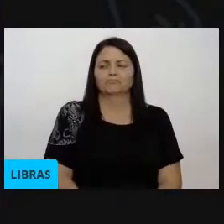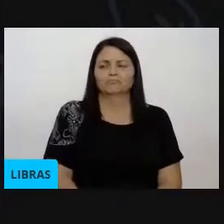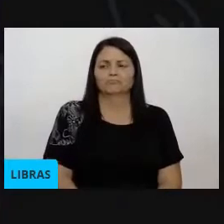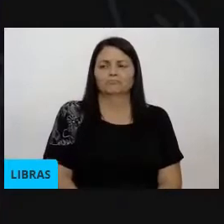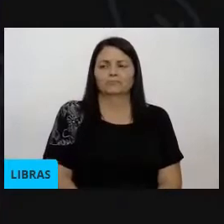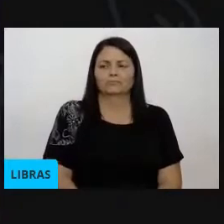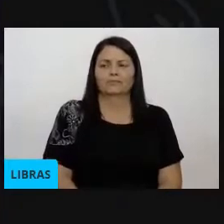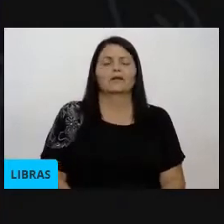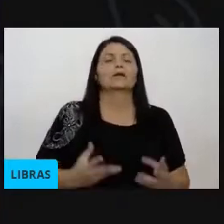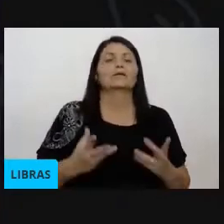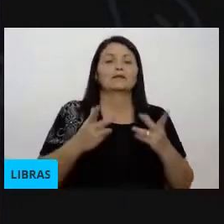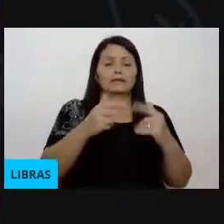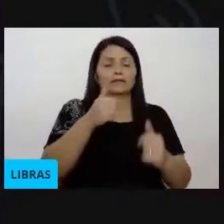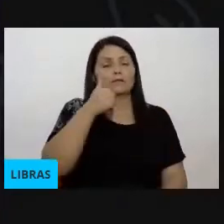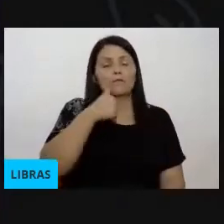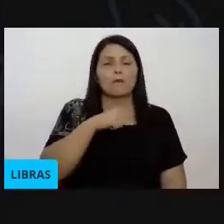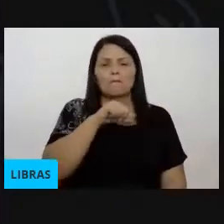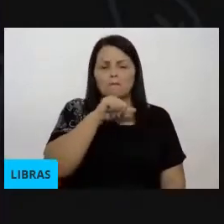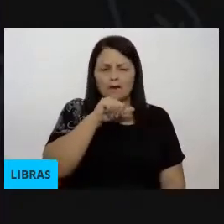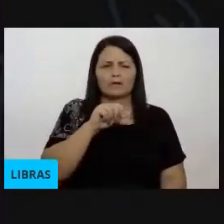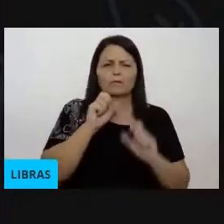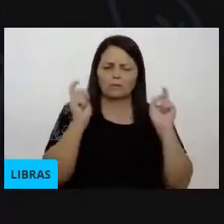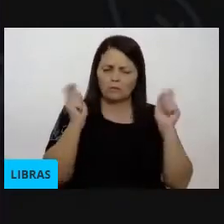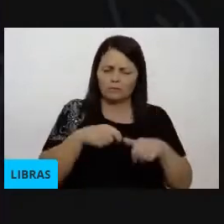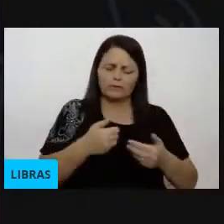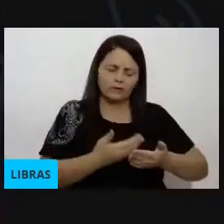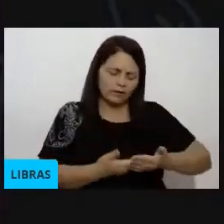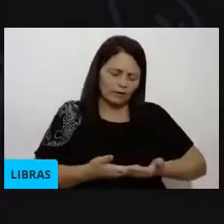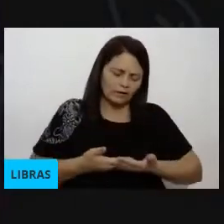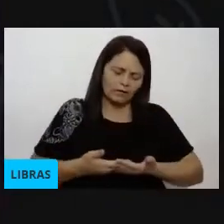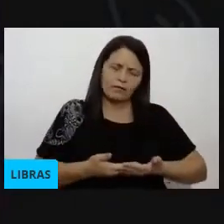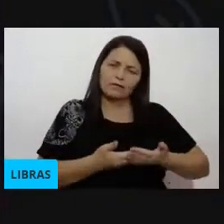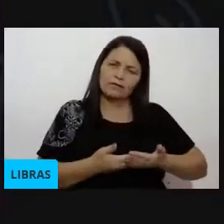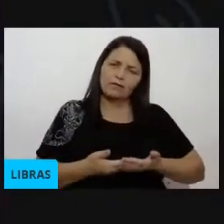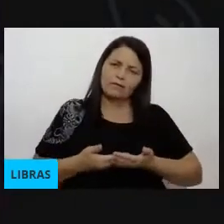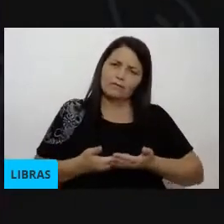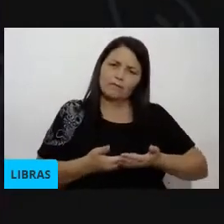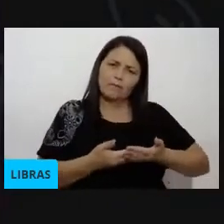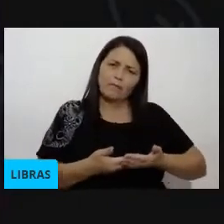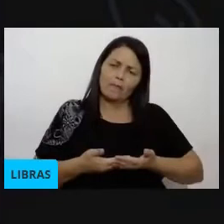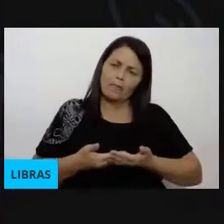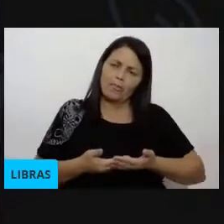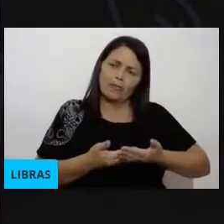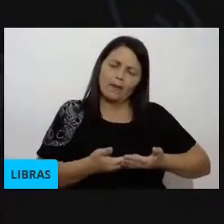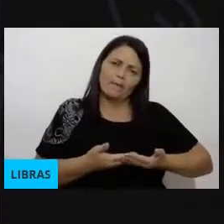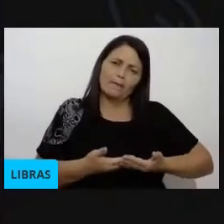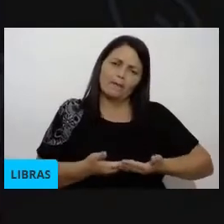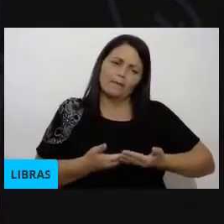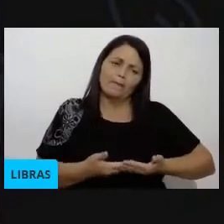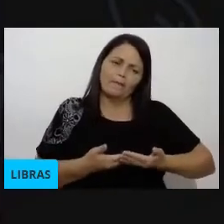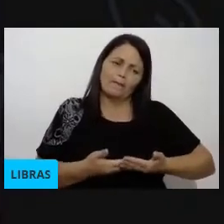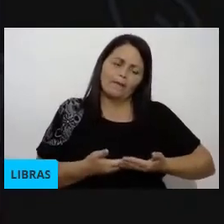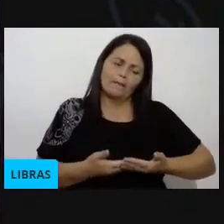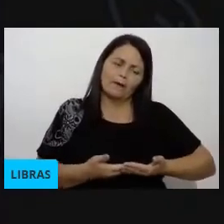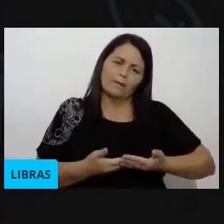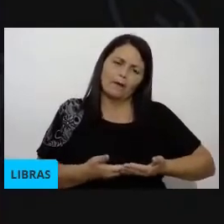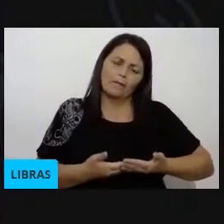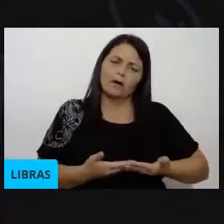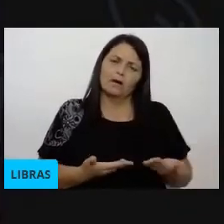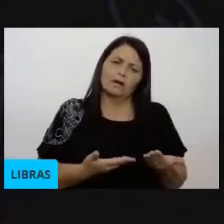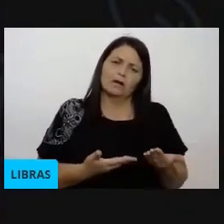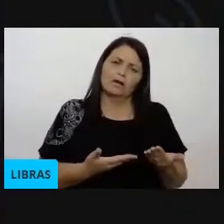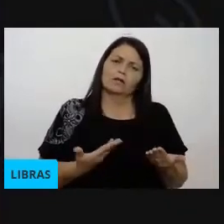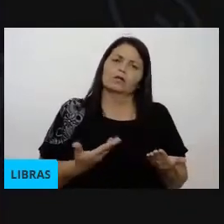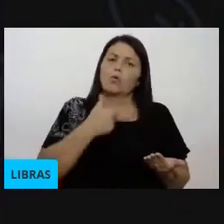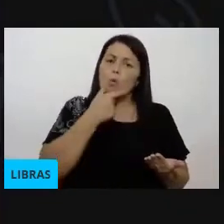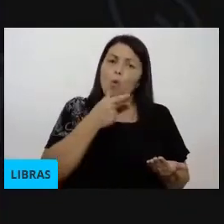É incrível como uma mãe capaz de carregar o bebê, uma mãe franzina, por horas, coisa que um homem de 2 metros de altura imenso não consegue.